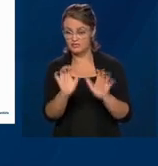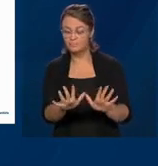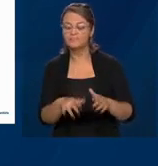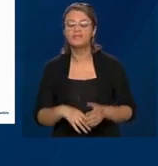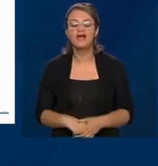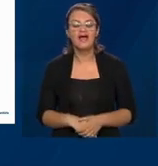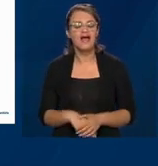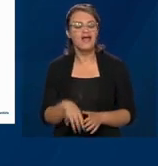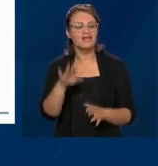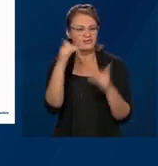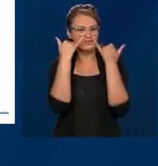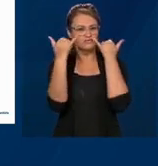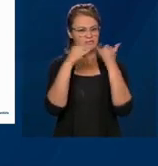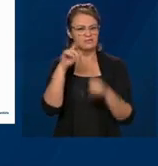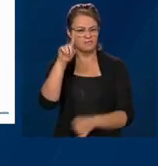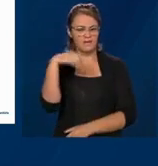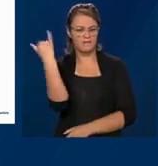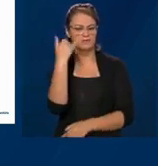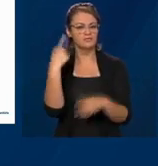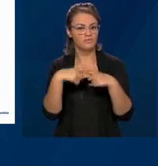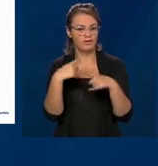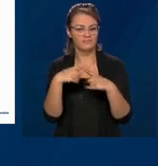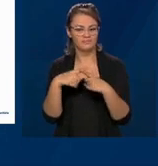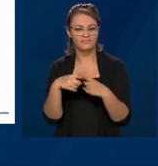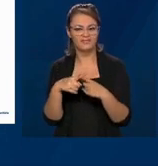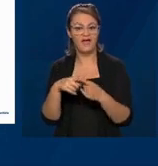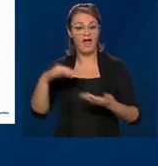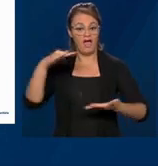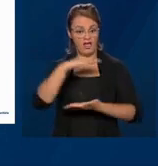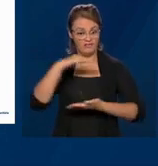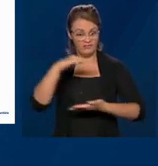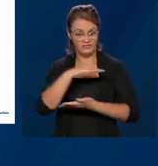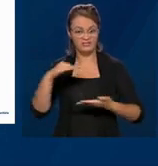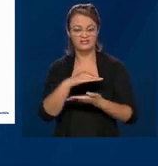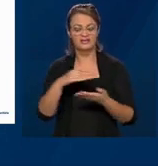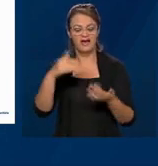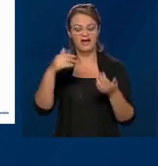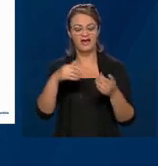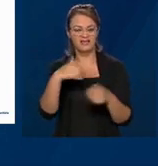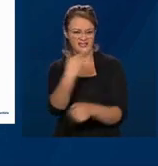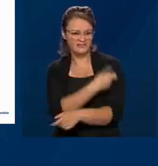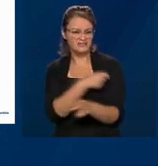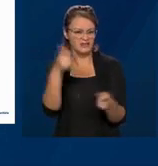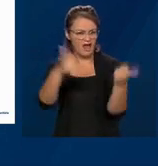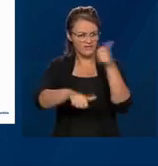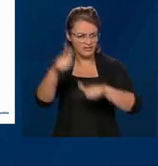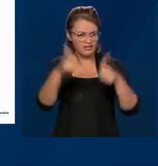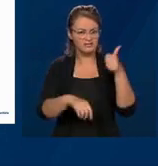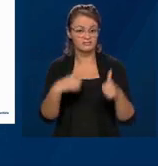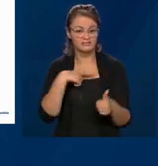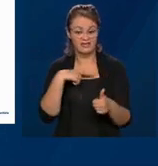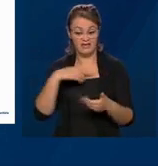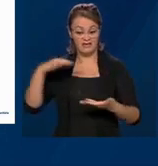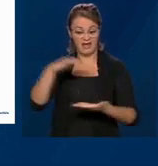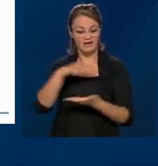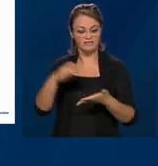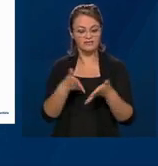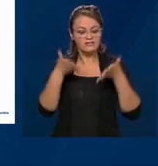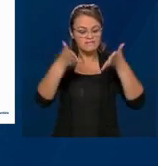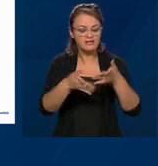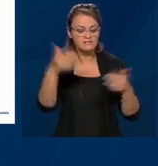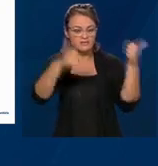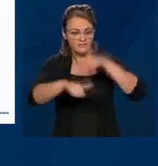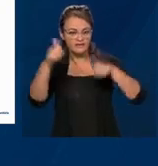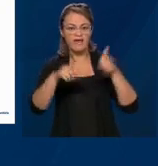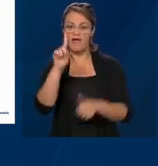mostra que a Anvisa, na avaliação dessa vacina, tem uma relevância muito grande,